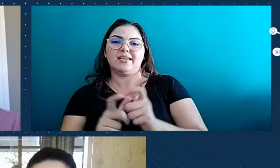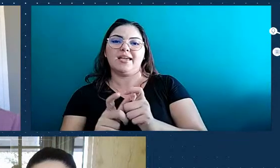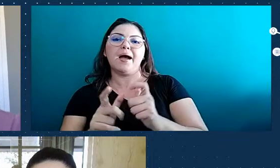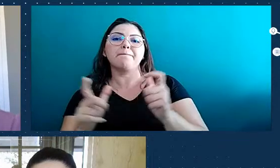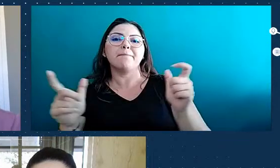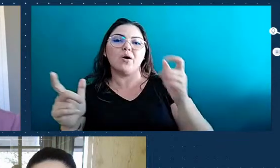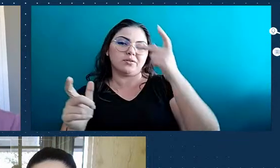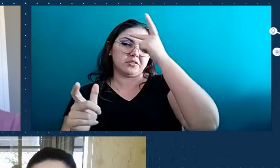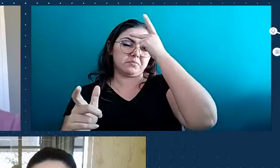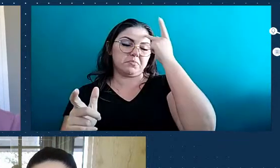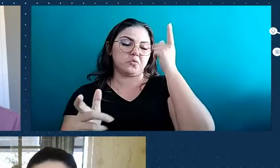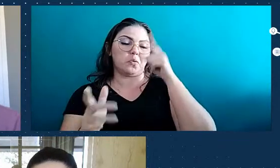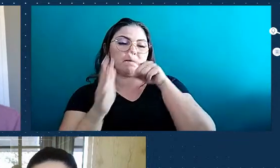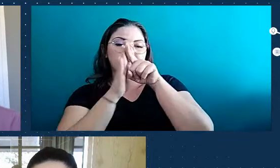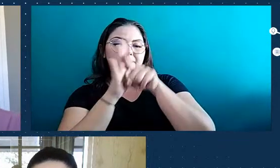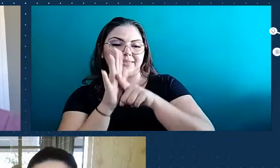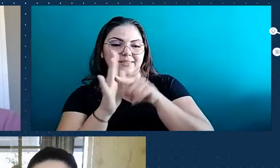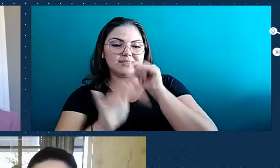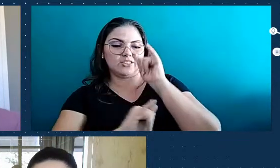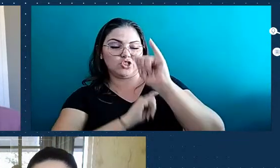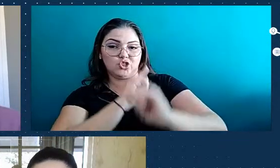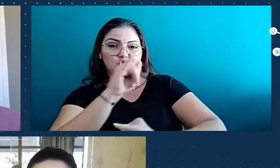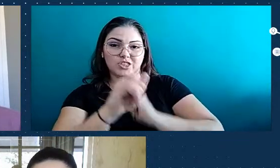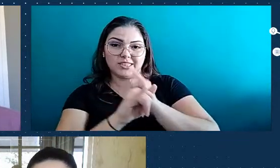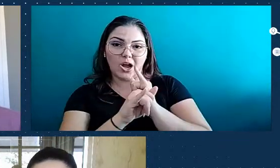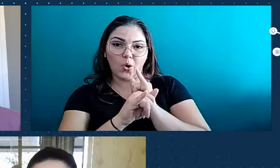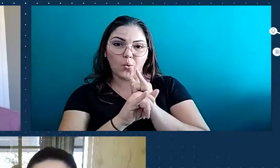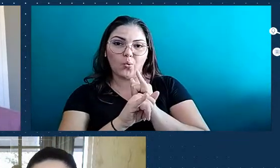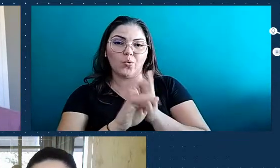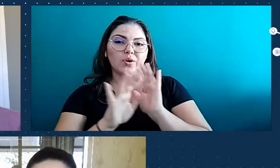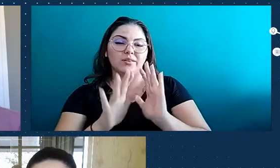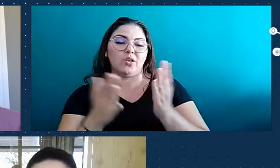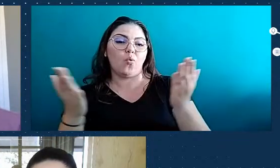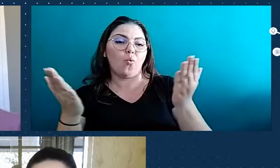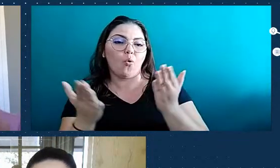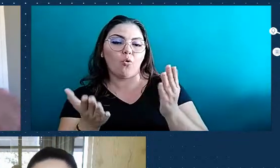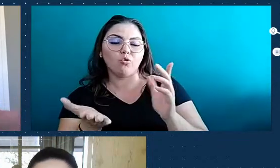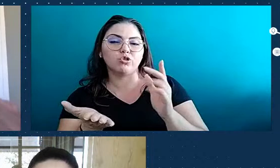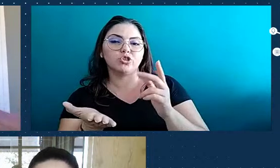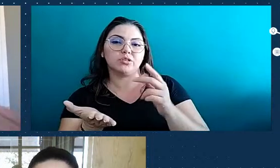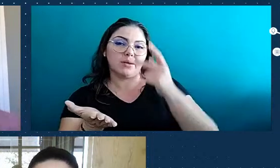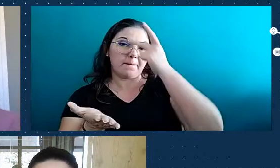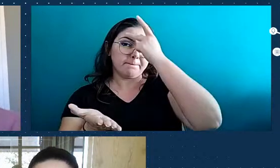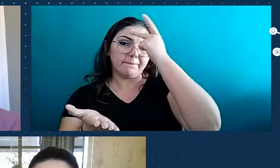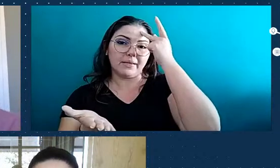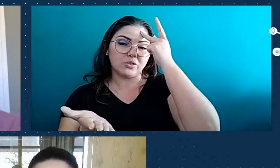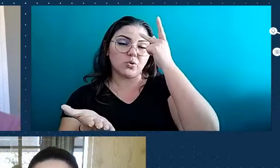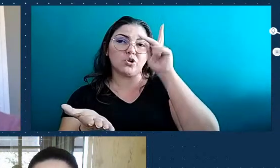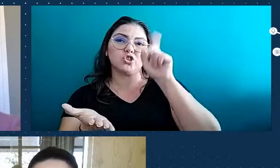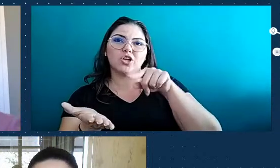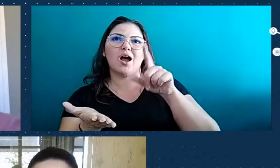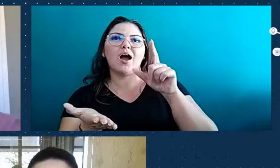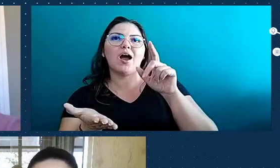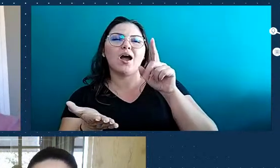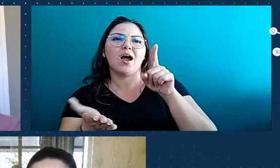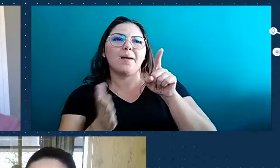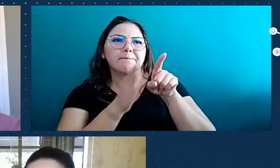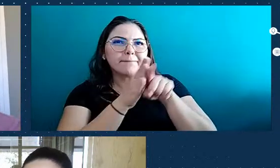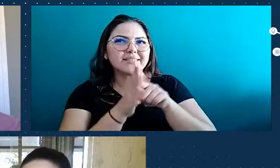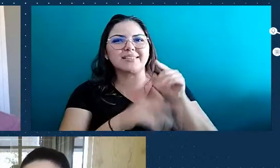de informação. Então, hoje, os artigos eles estão ali pau a pau com os livros. Então,